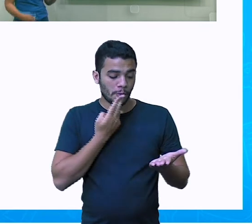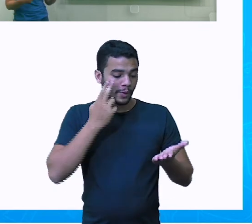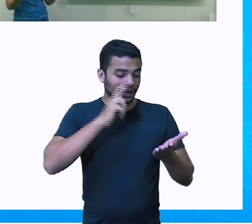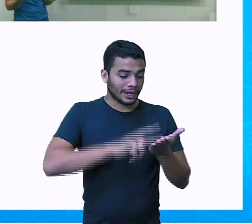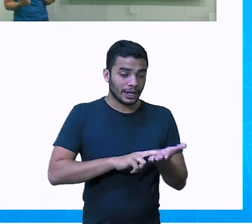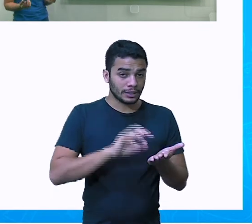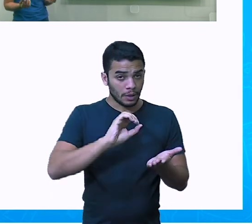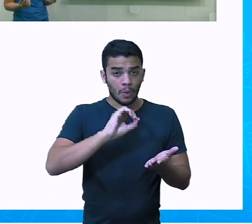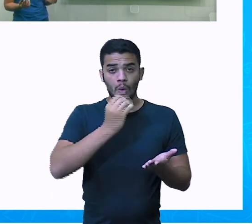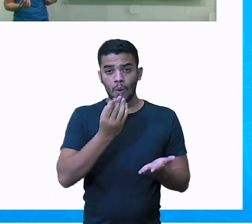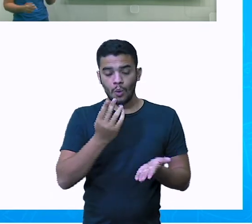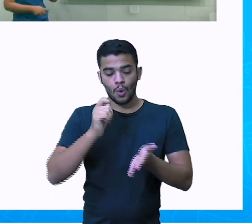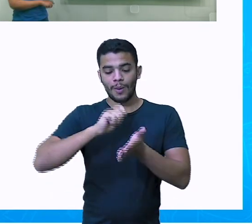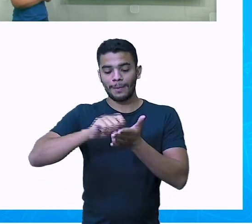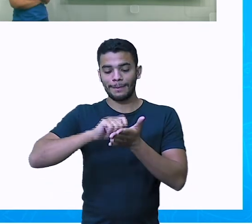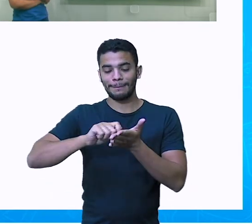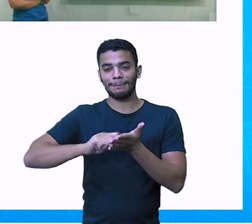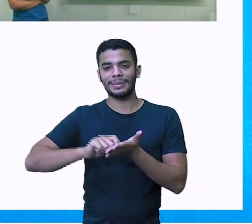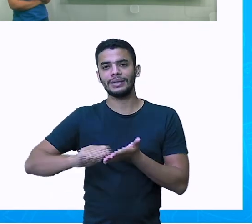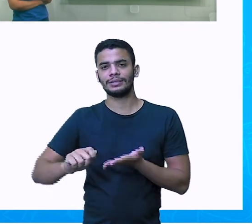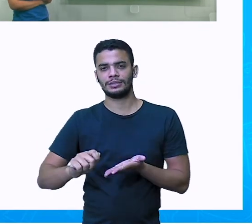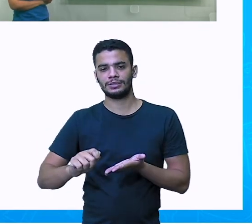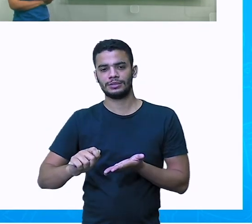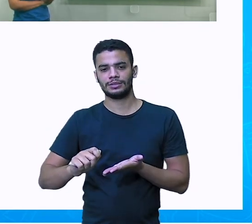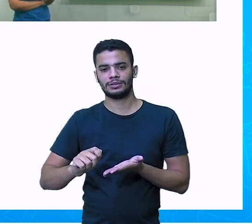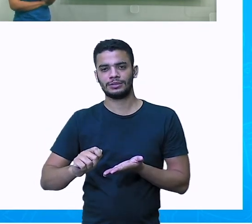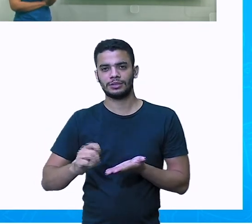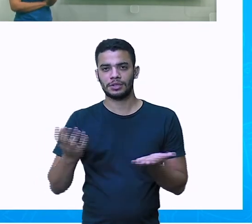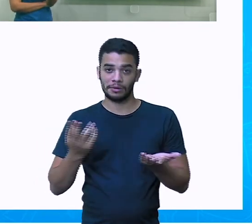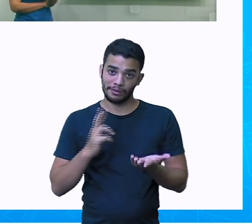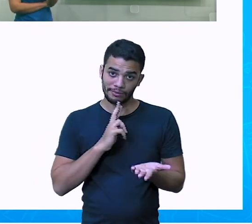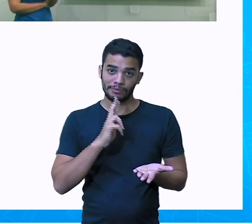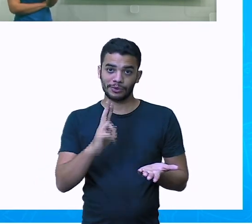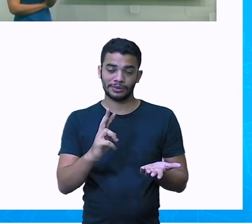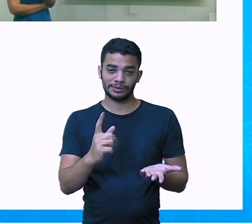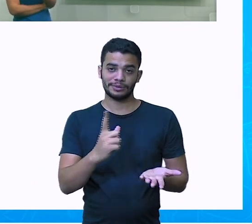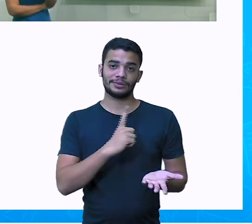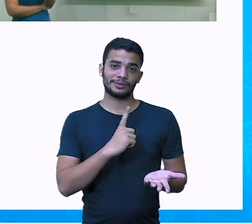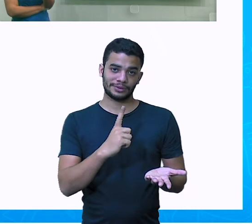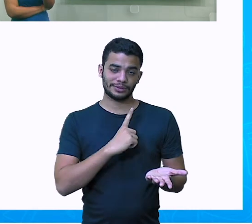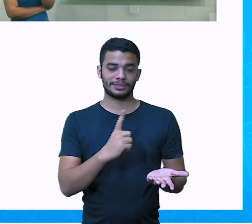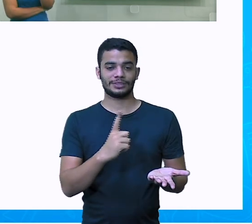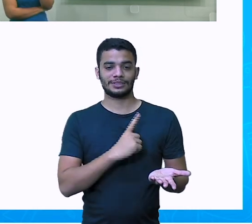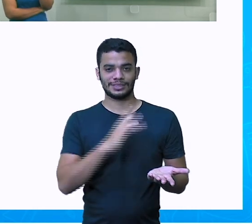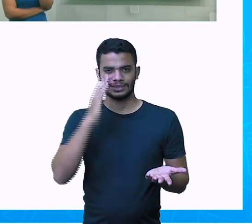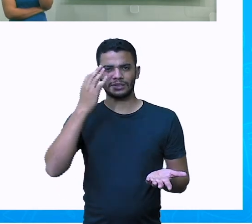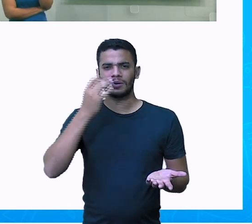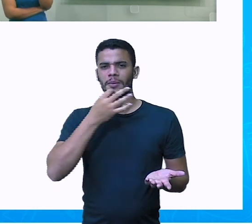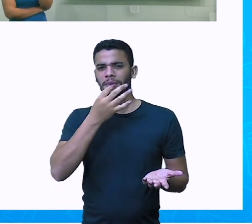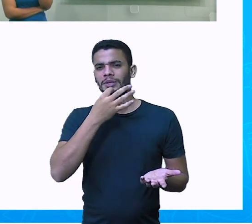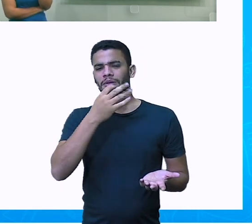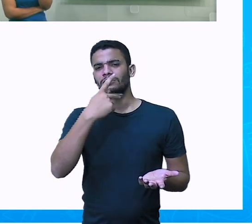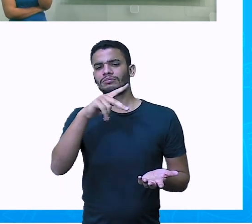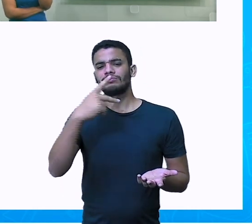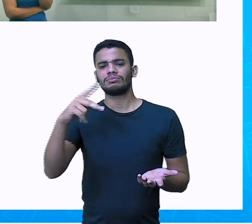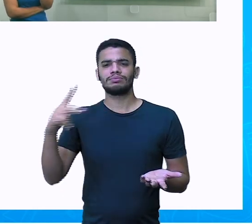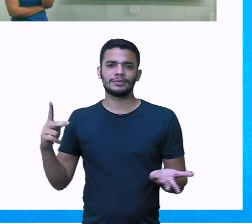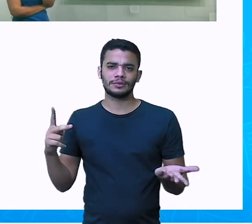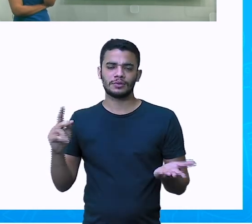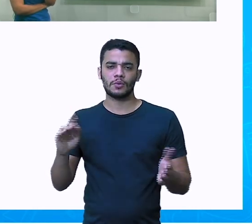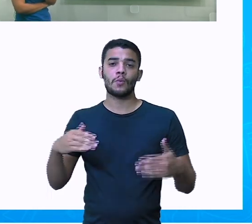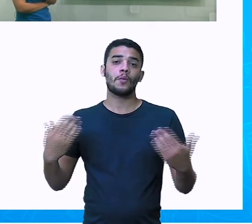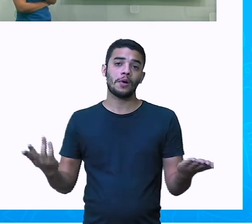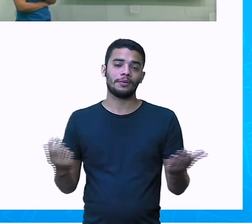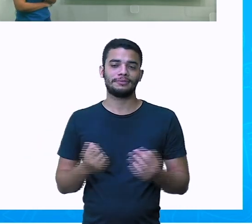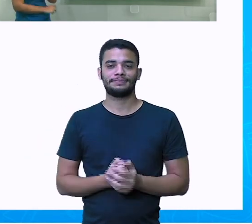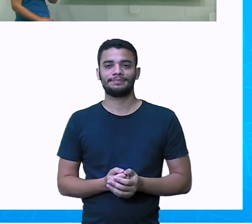carta ou um bilhete? O que vocês acham? Agora que a gente já viu tudo sobre cartas.